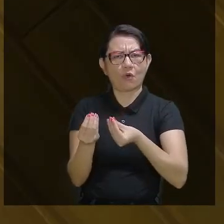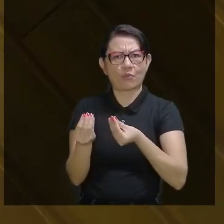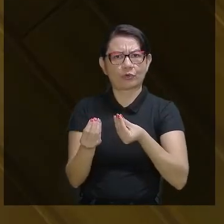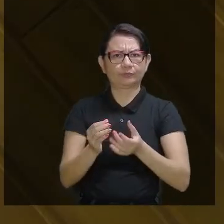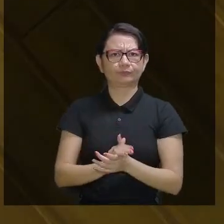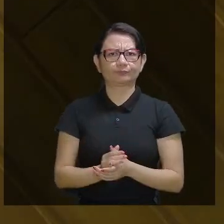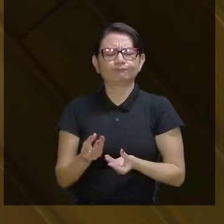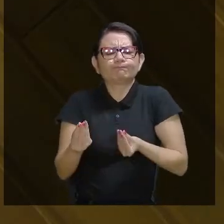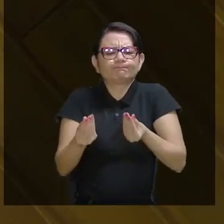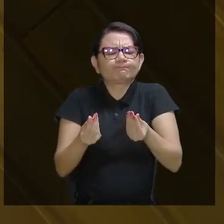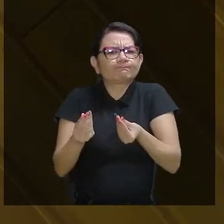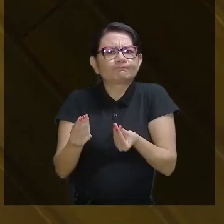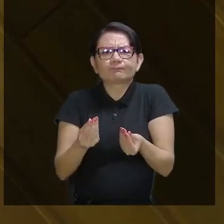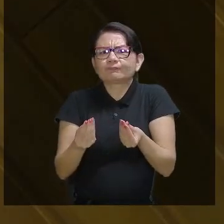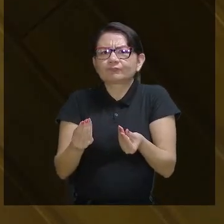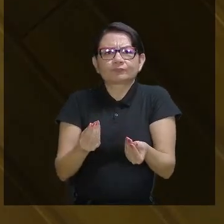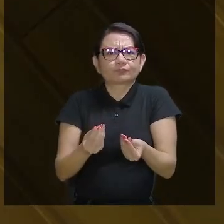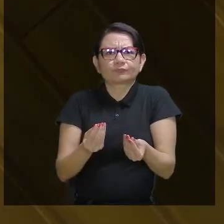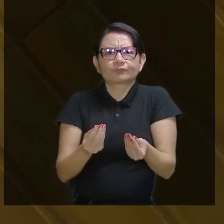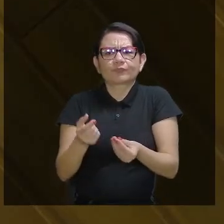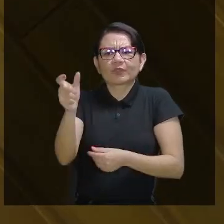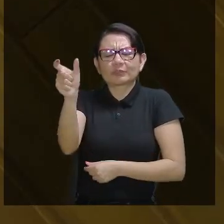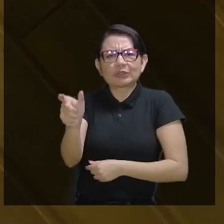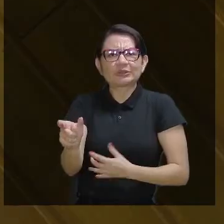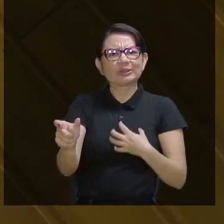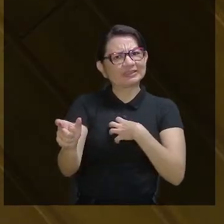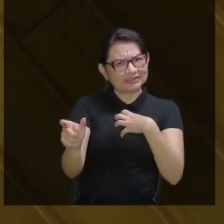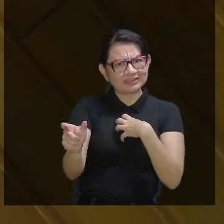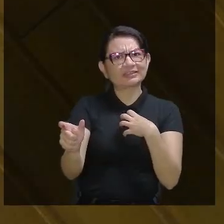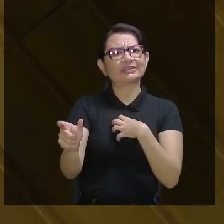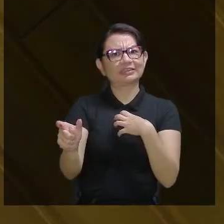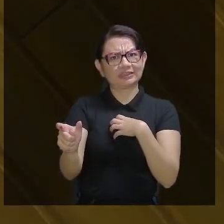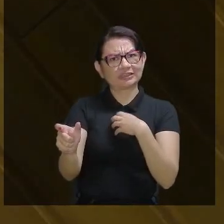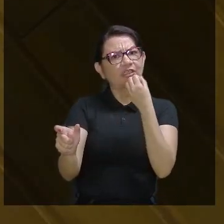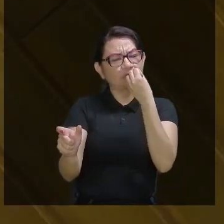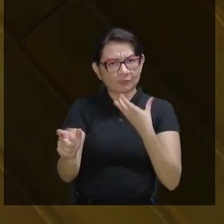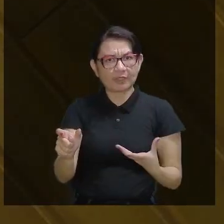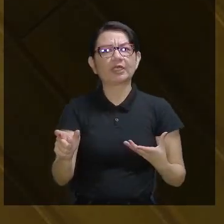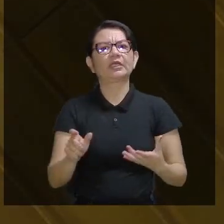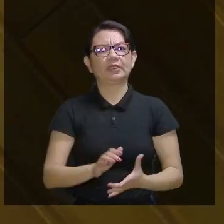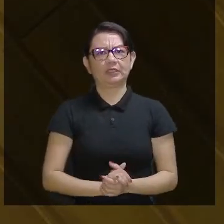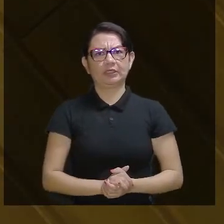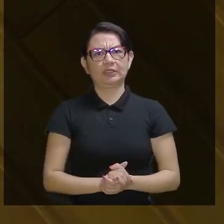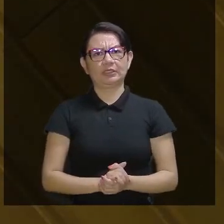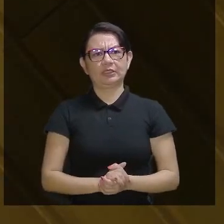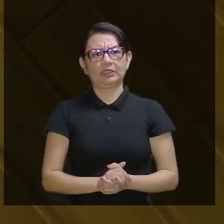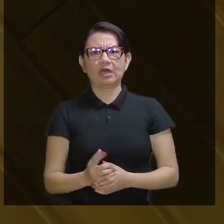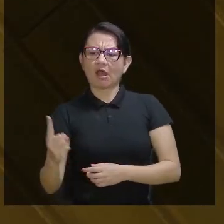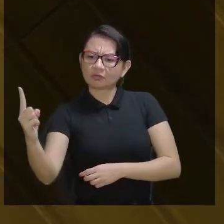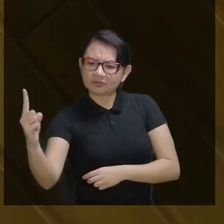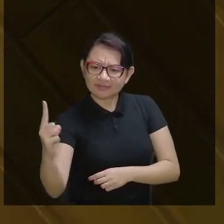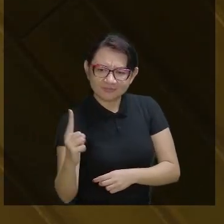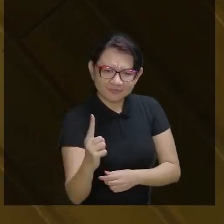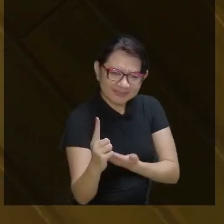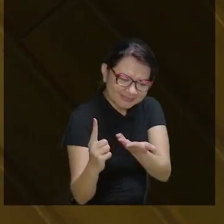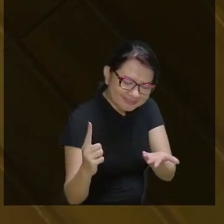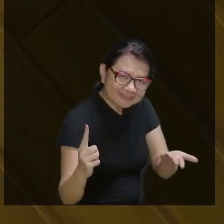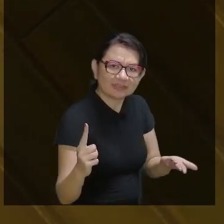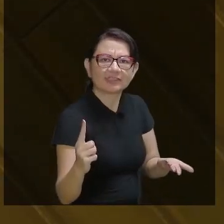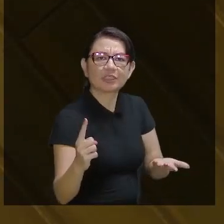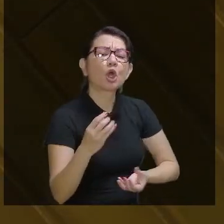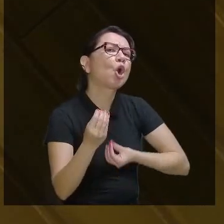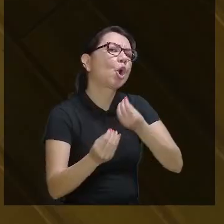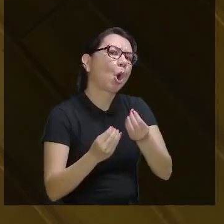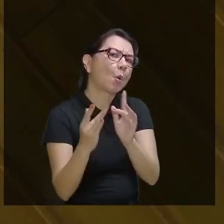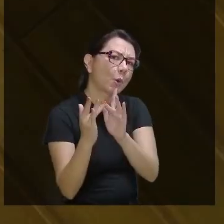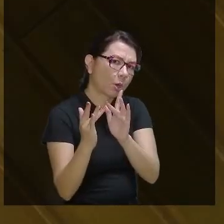Como que eu vou tratar? Como eu vou fazer com que essa pessoa se sinta bem no momento que ela vem para aqui votar?